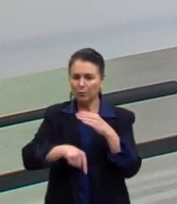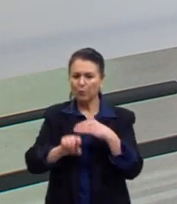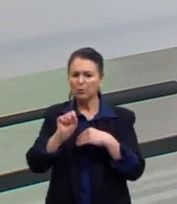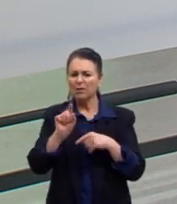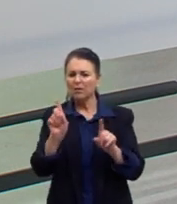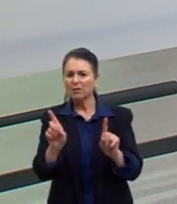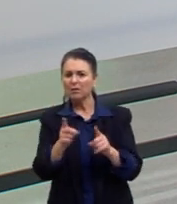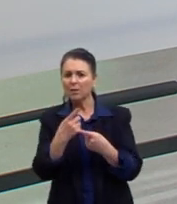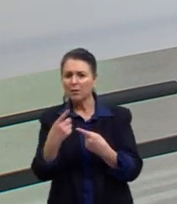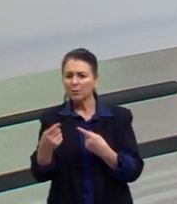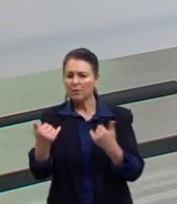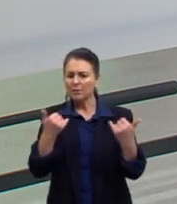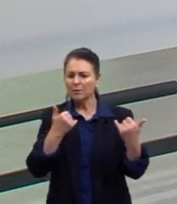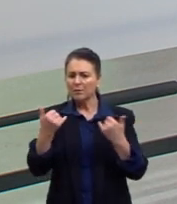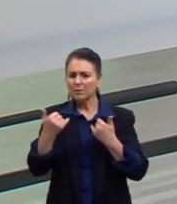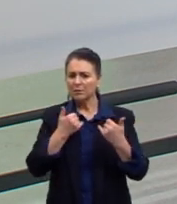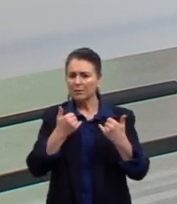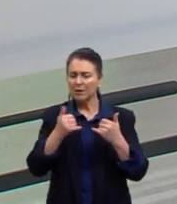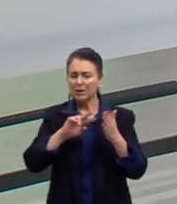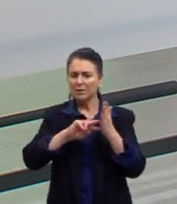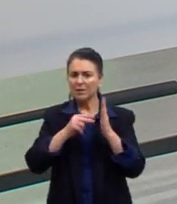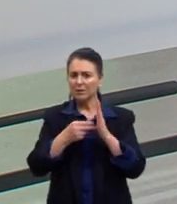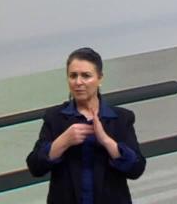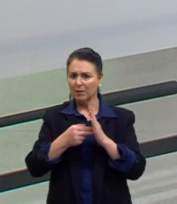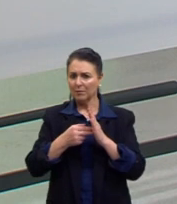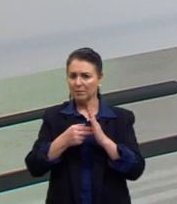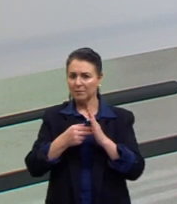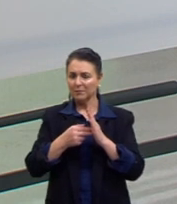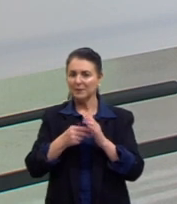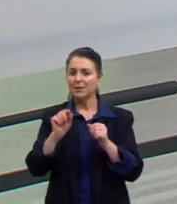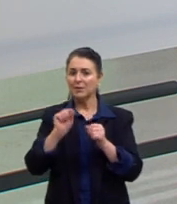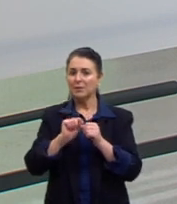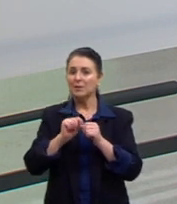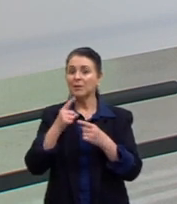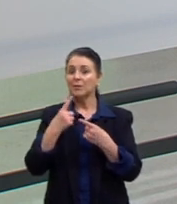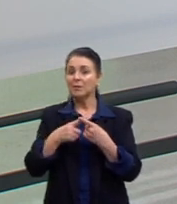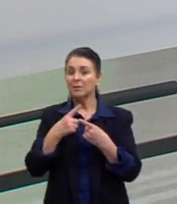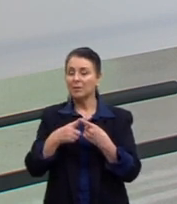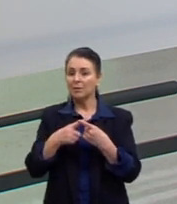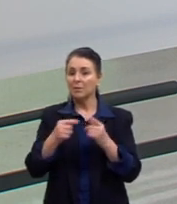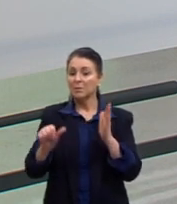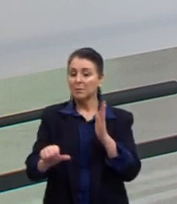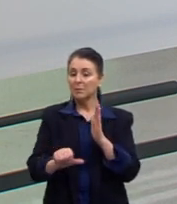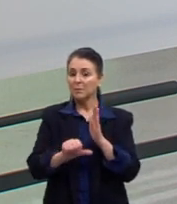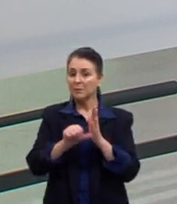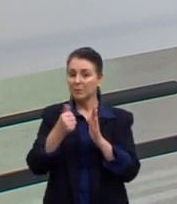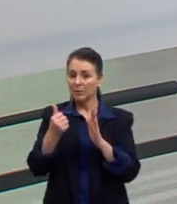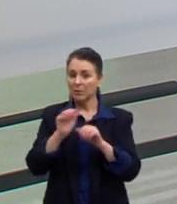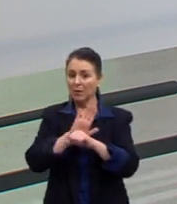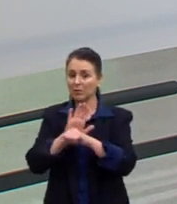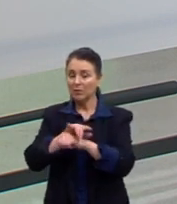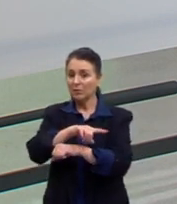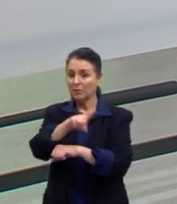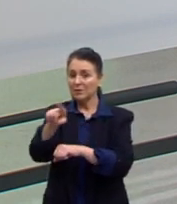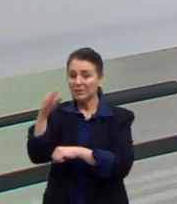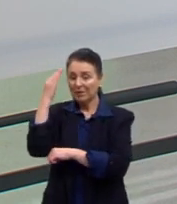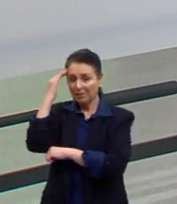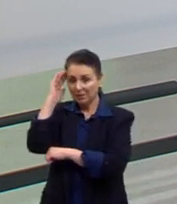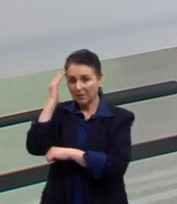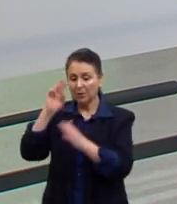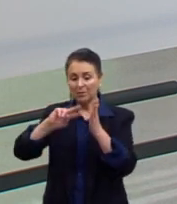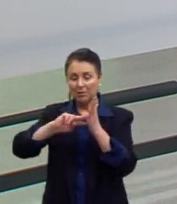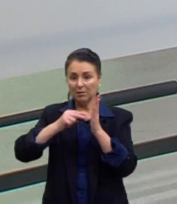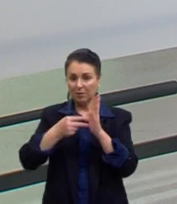estão nos dizendo e a gente vai fazer isso porque primeiro ajuda vocês a entenderem